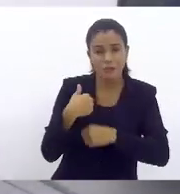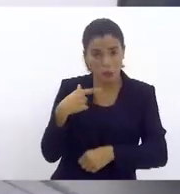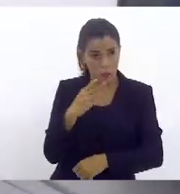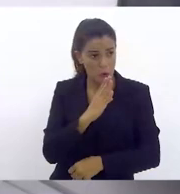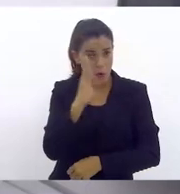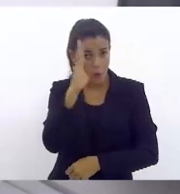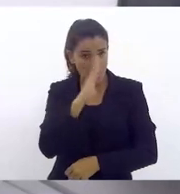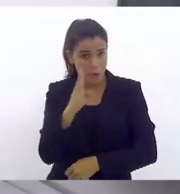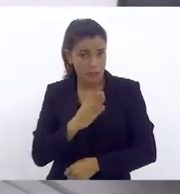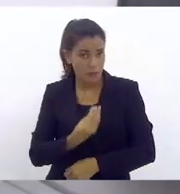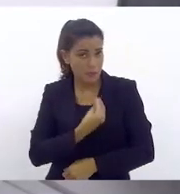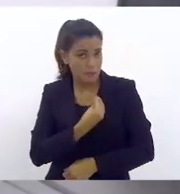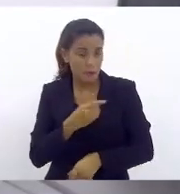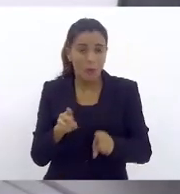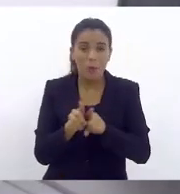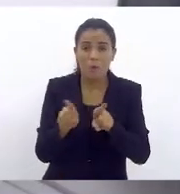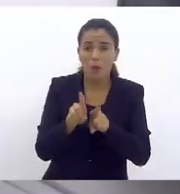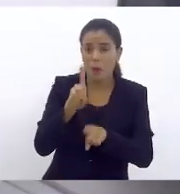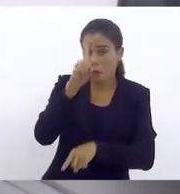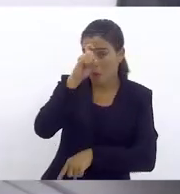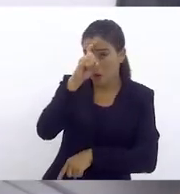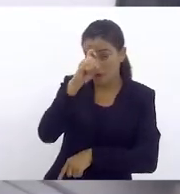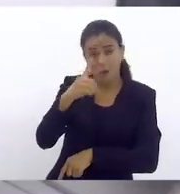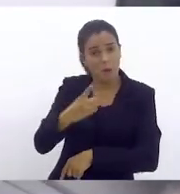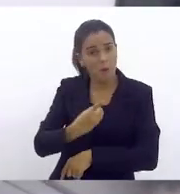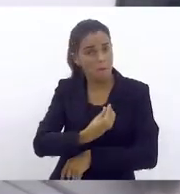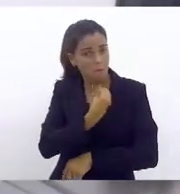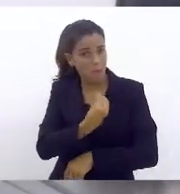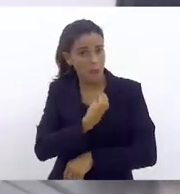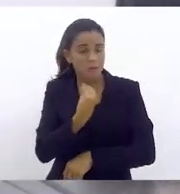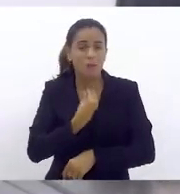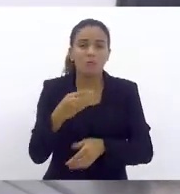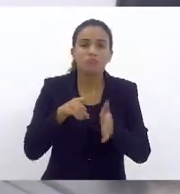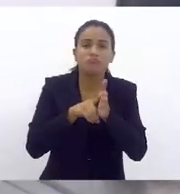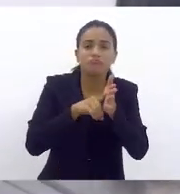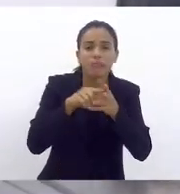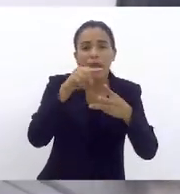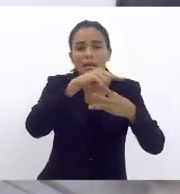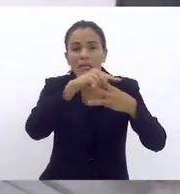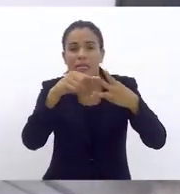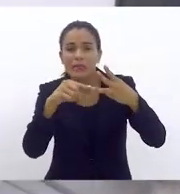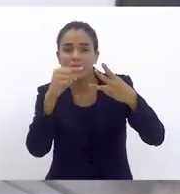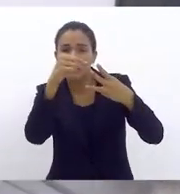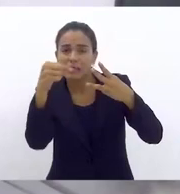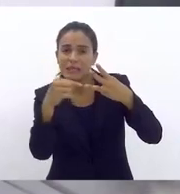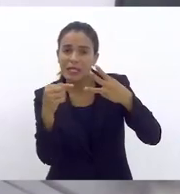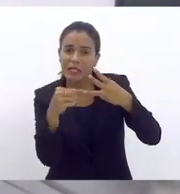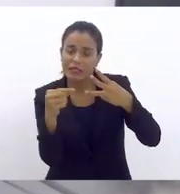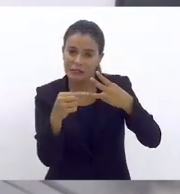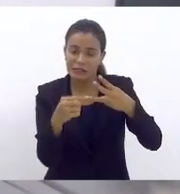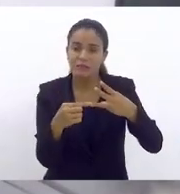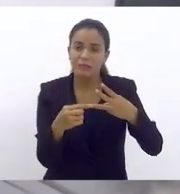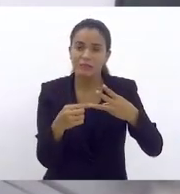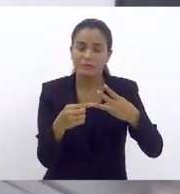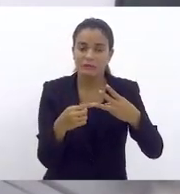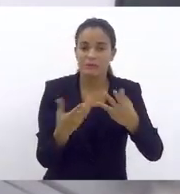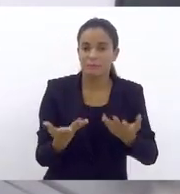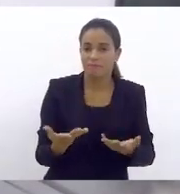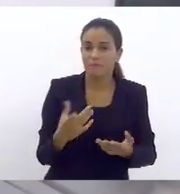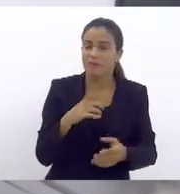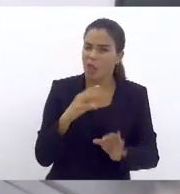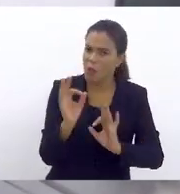participou esse hospitais participaram da fase 3 de testagem dessas vacinas nós temos uma estrutura reguladora muito bem